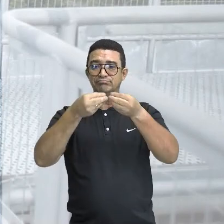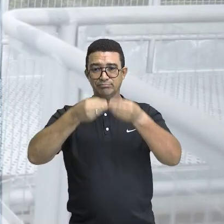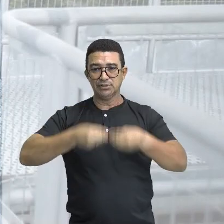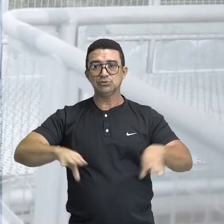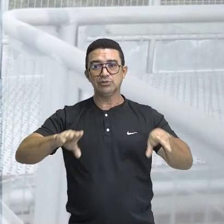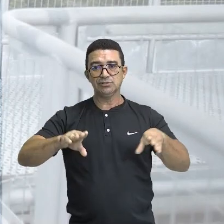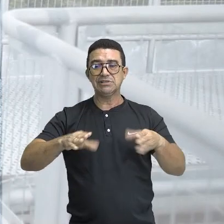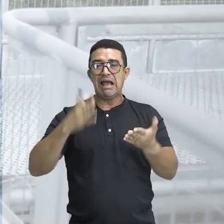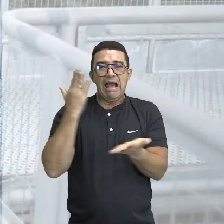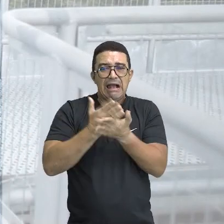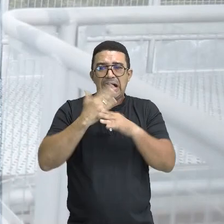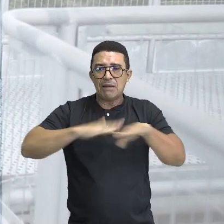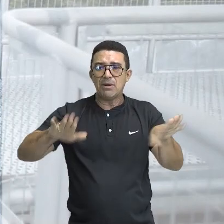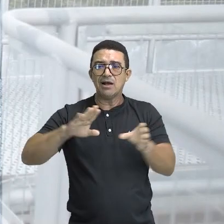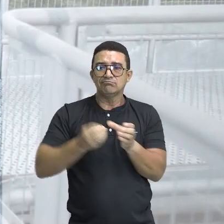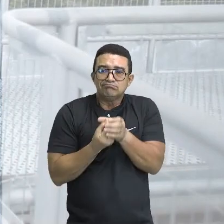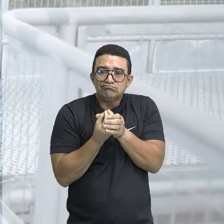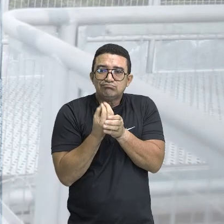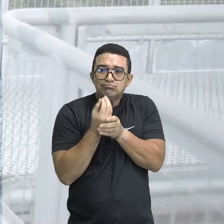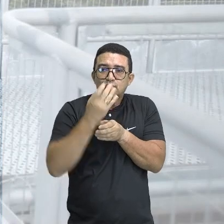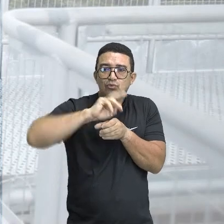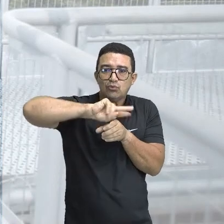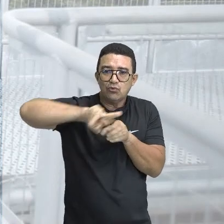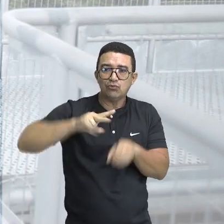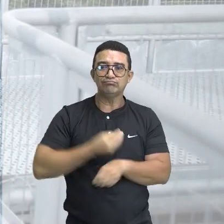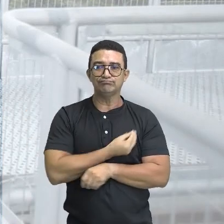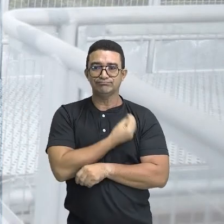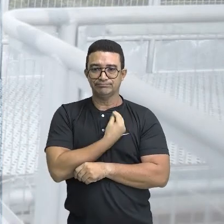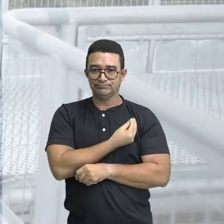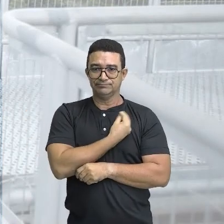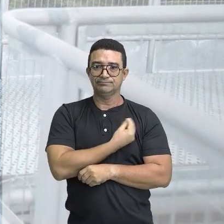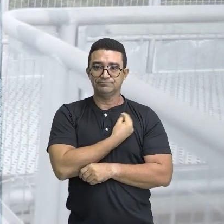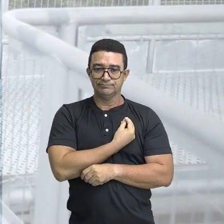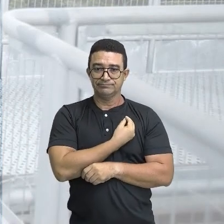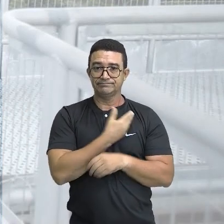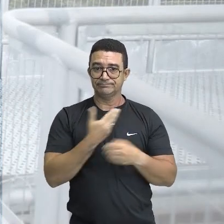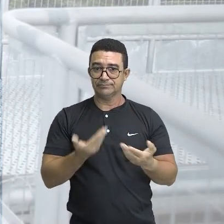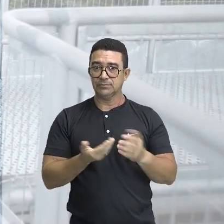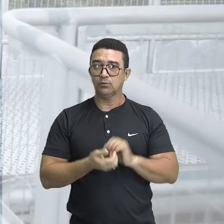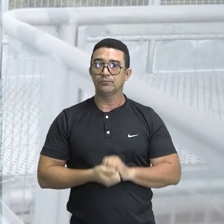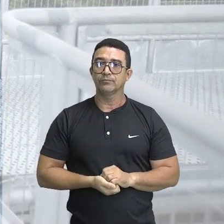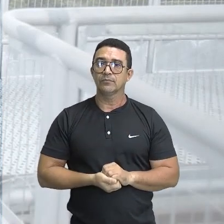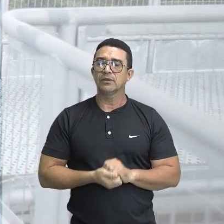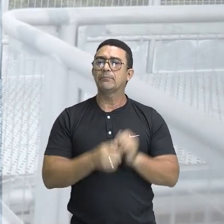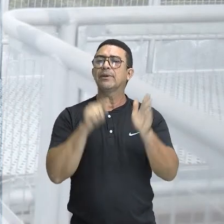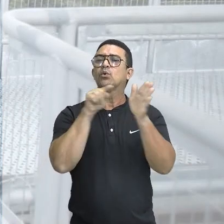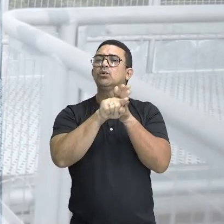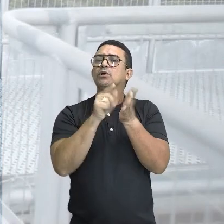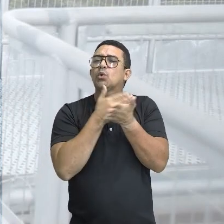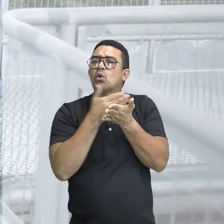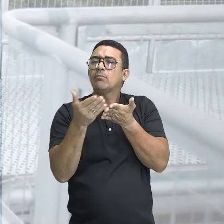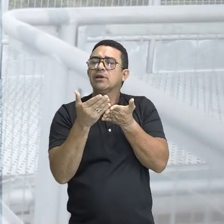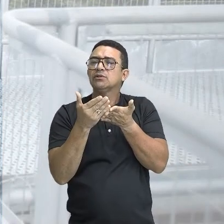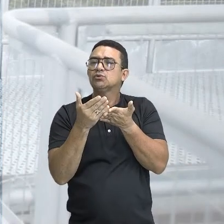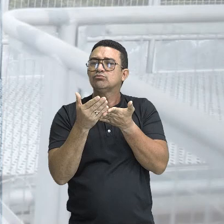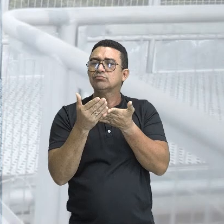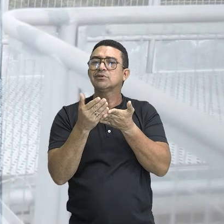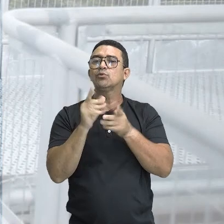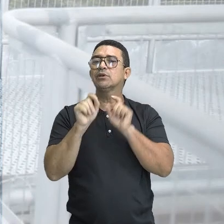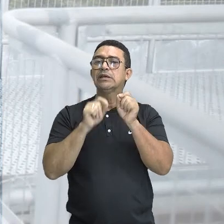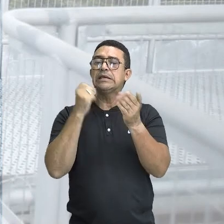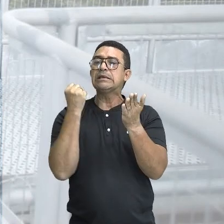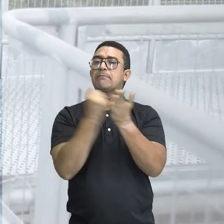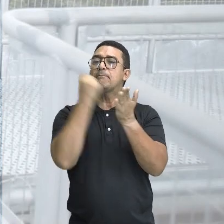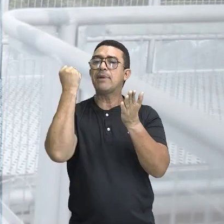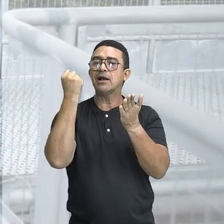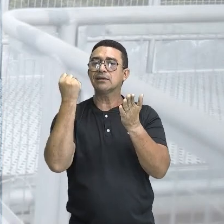tem, né, professor Dário? Exatamente. Isso é uma questão, como nós colocamos aí na nossa pergunta inicial, que afeta não